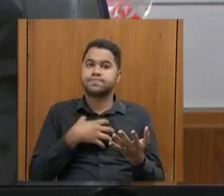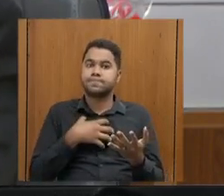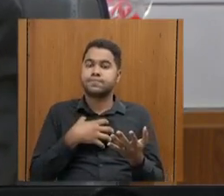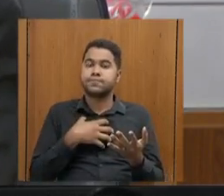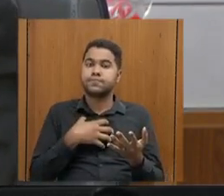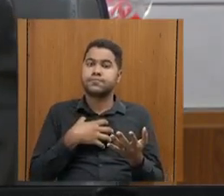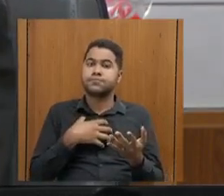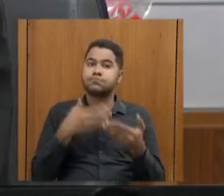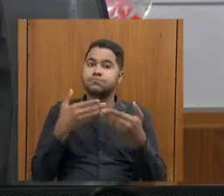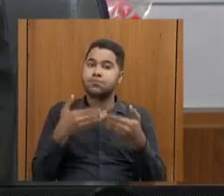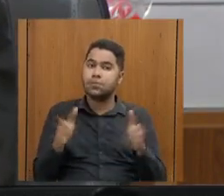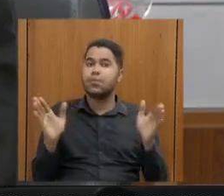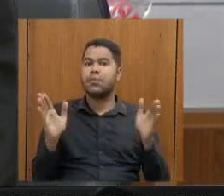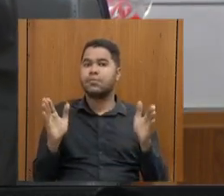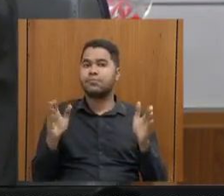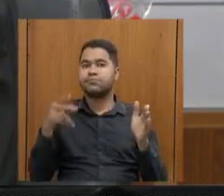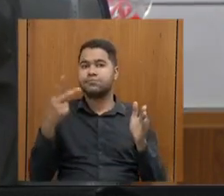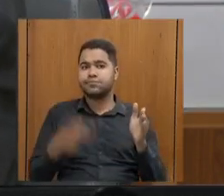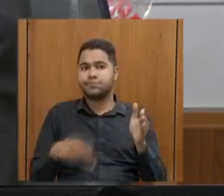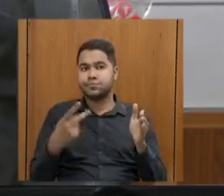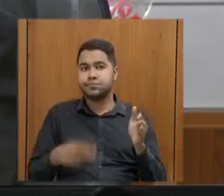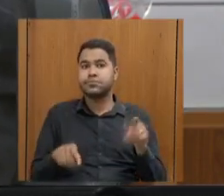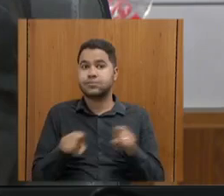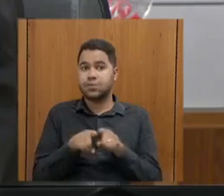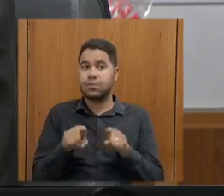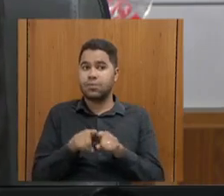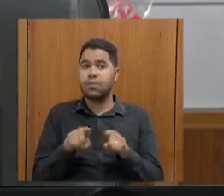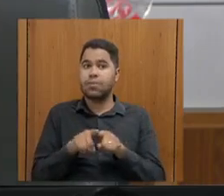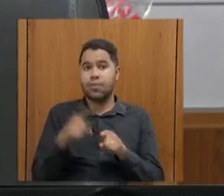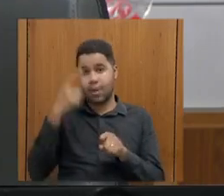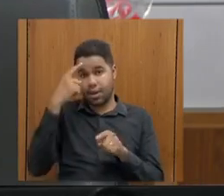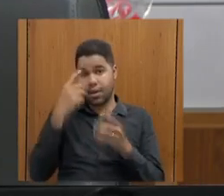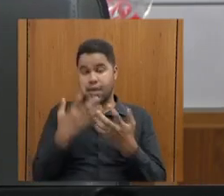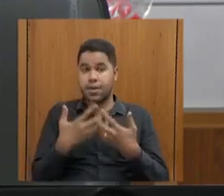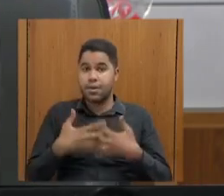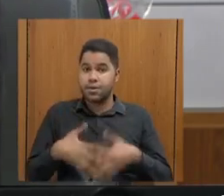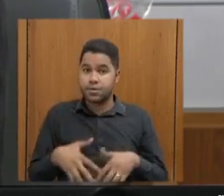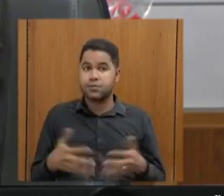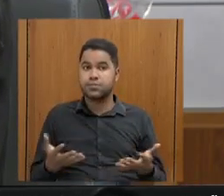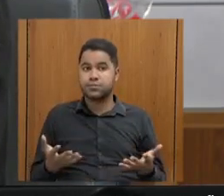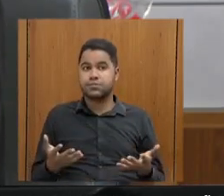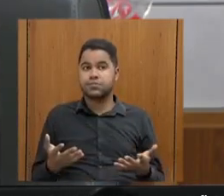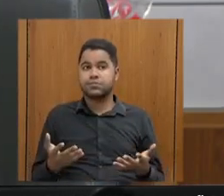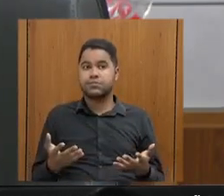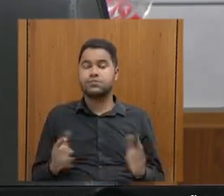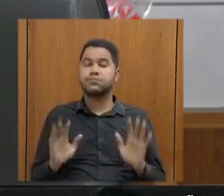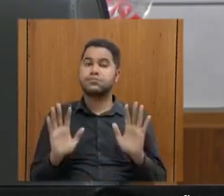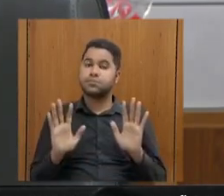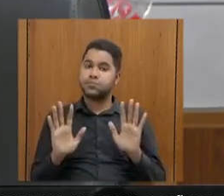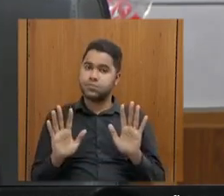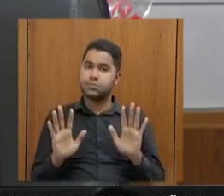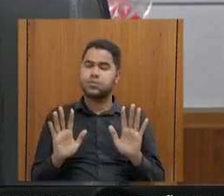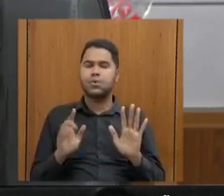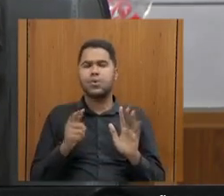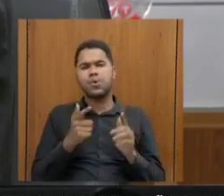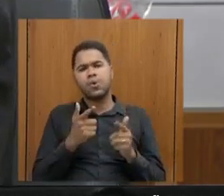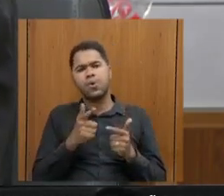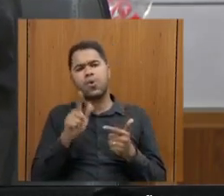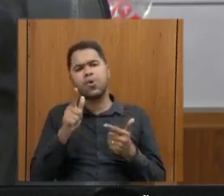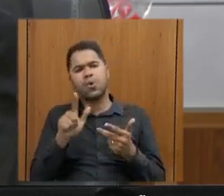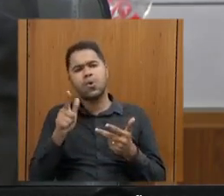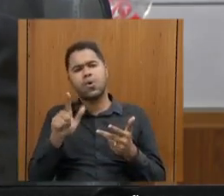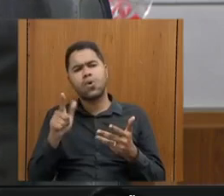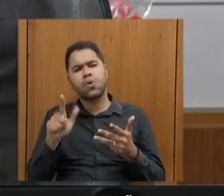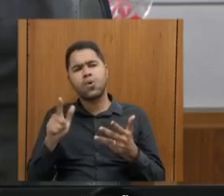de abertura do estado que também conta do início do se sentia polido mas tem outros